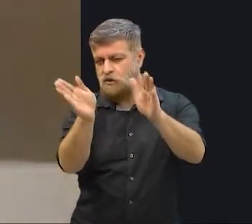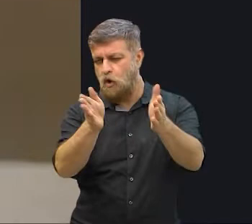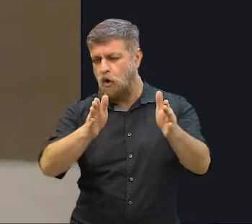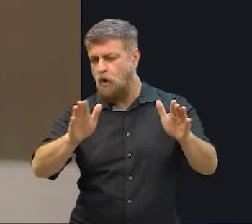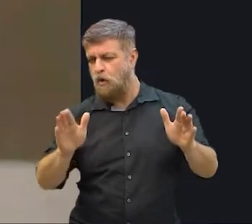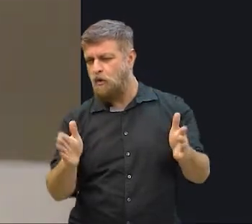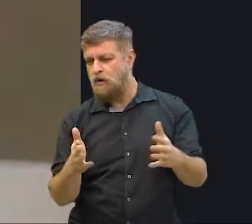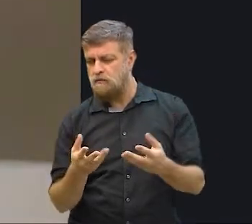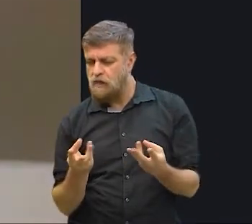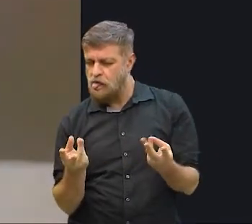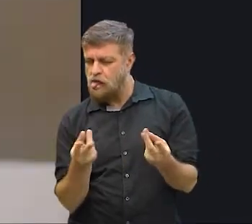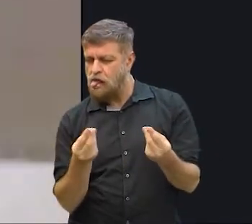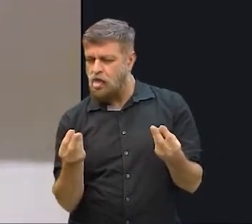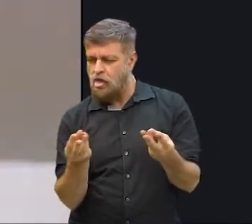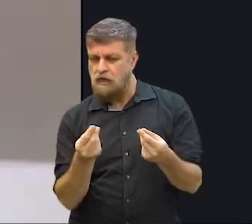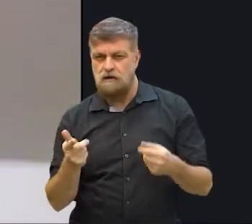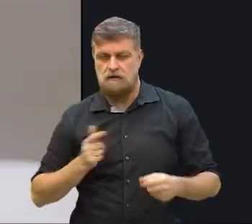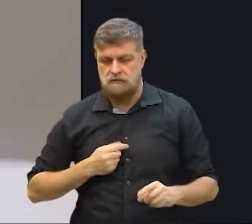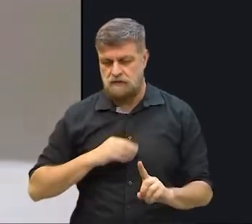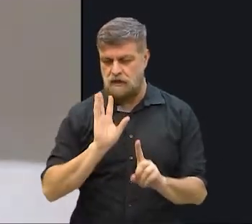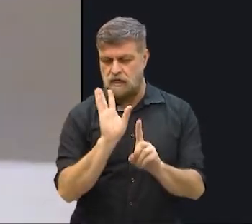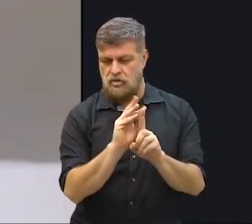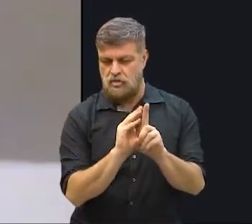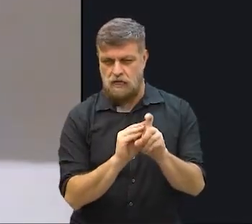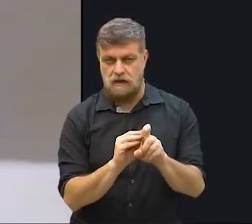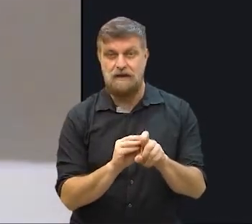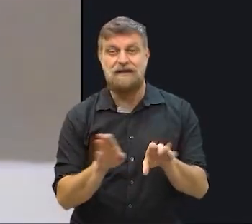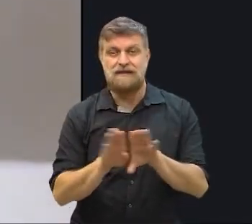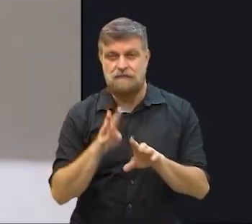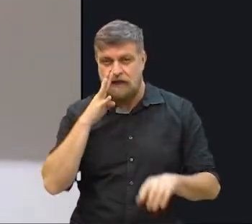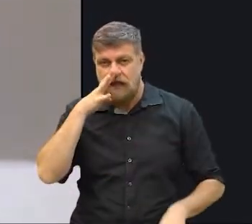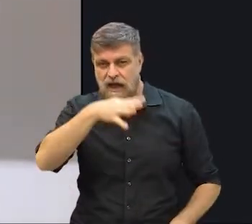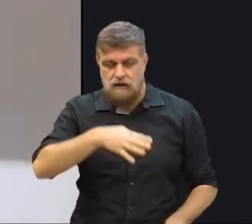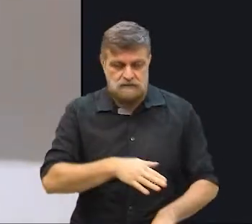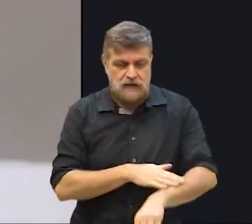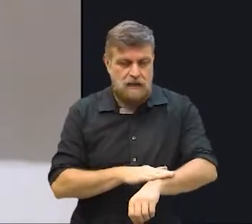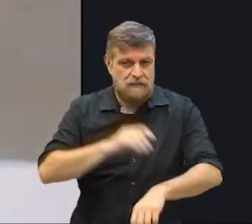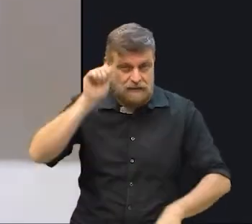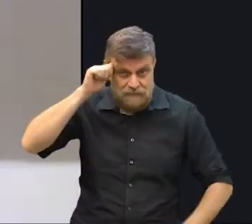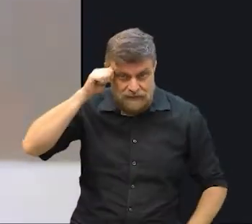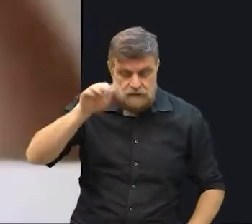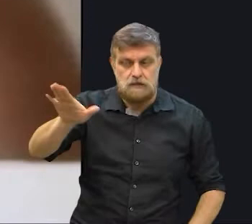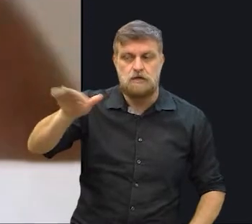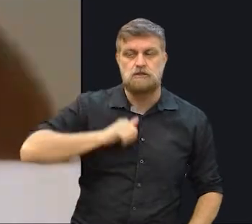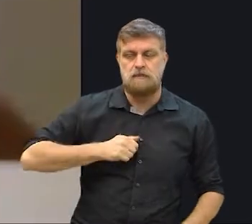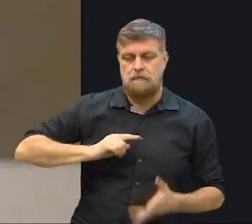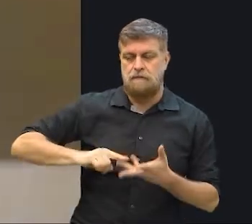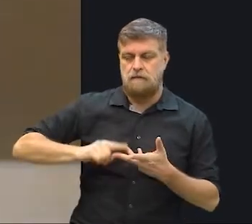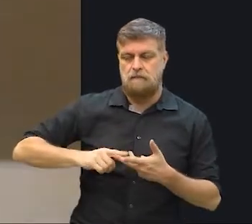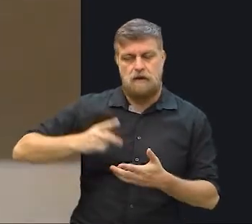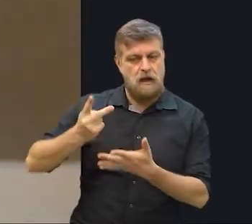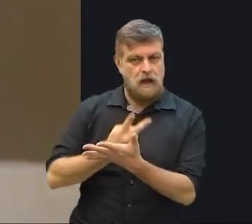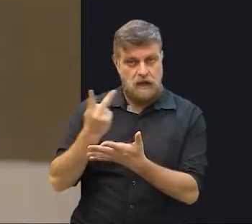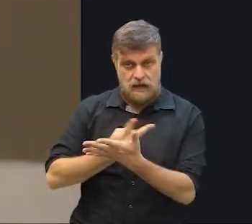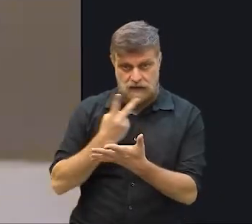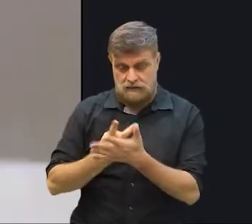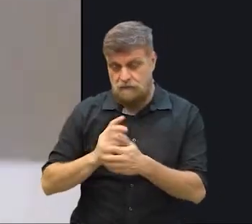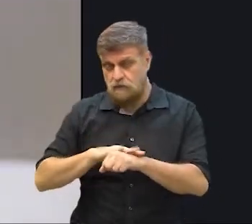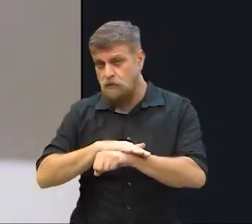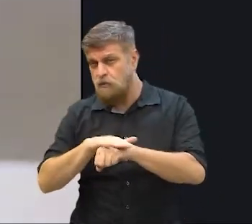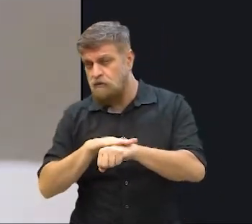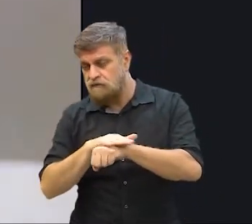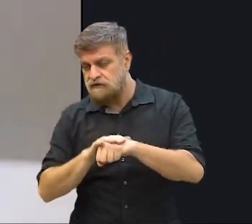tamanho do corpo dela, da pele dela, por ela ser preta? Bem aqui, isso não está certo.